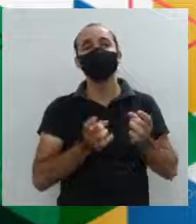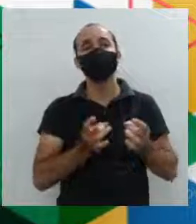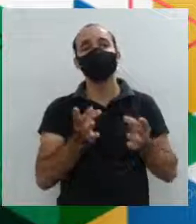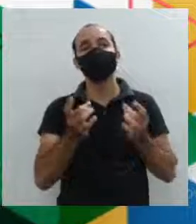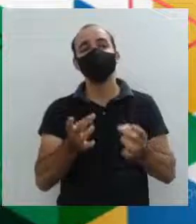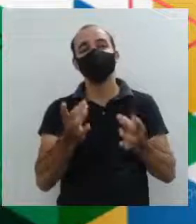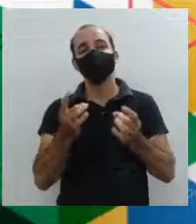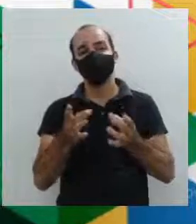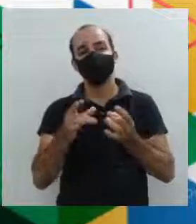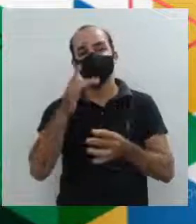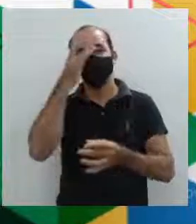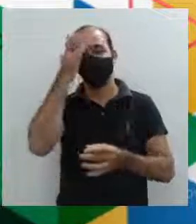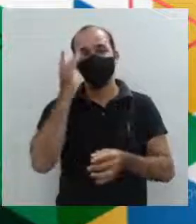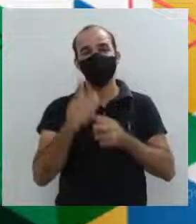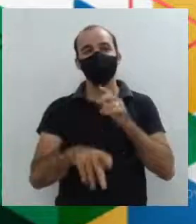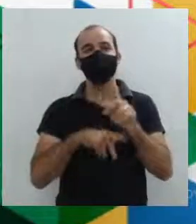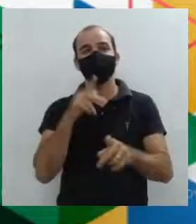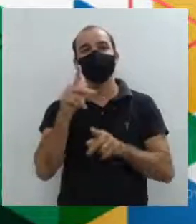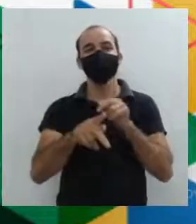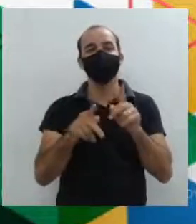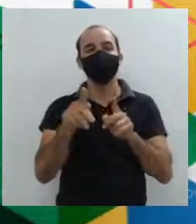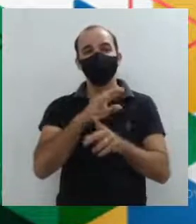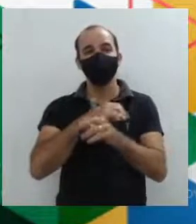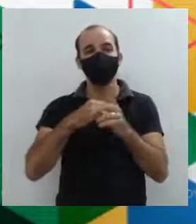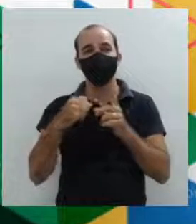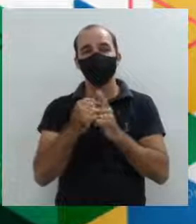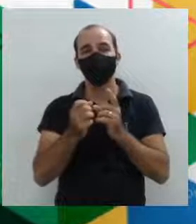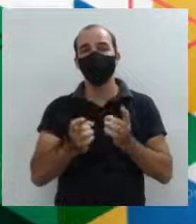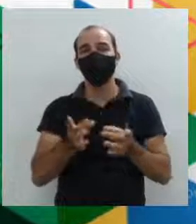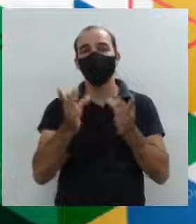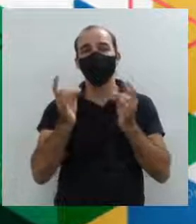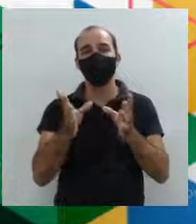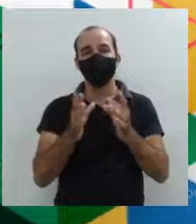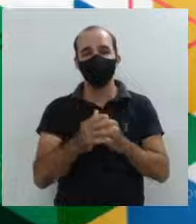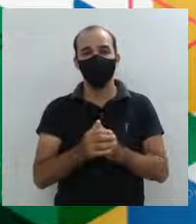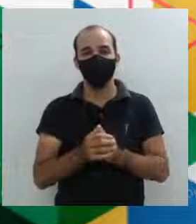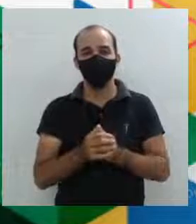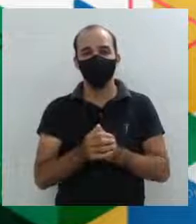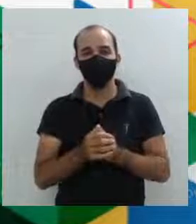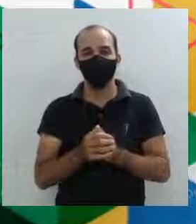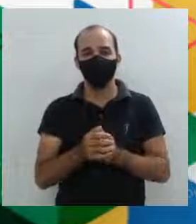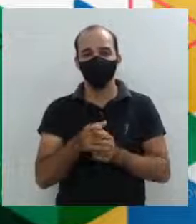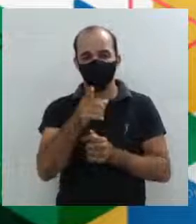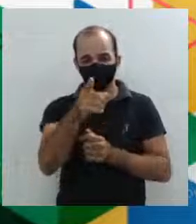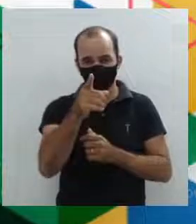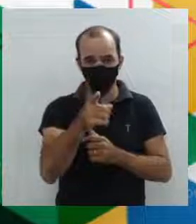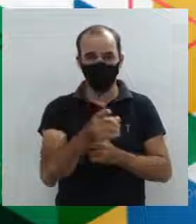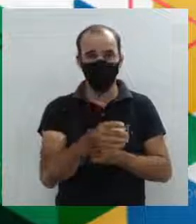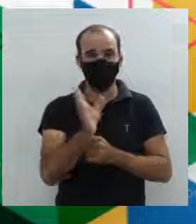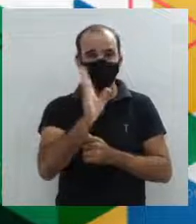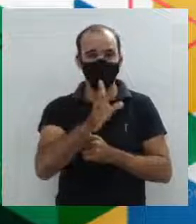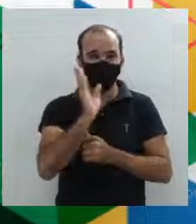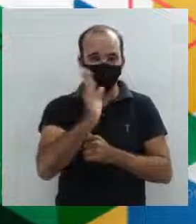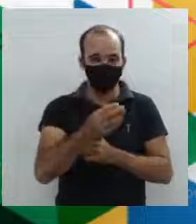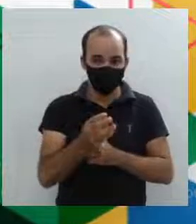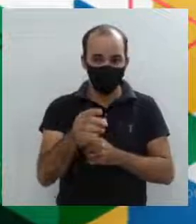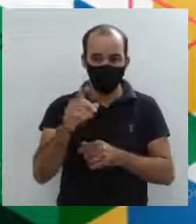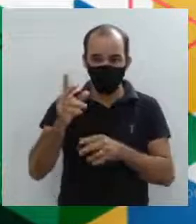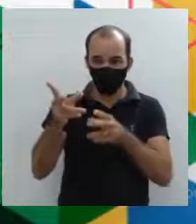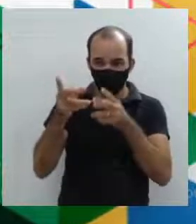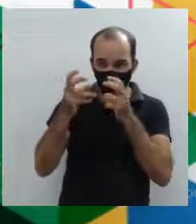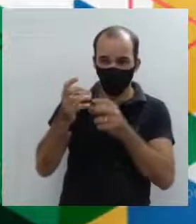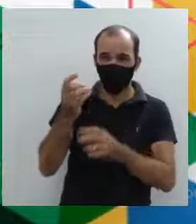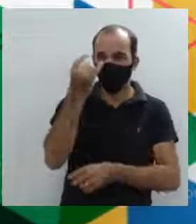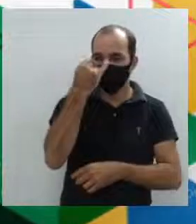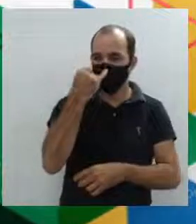a nós. Você já se sentiu muitas vezes atraído por aquilo que está ao seu redor? Você já se sentiu